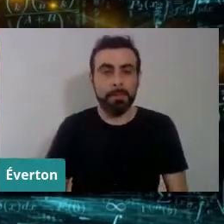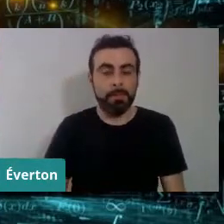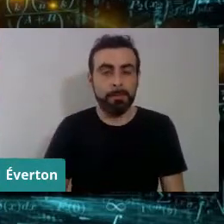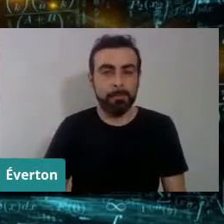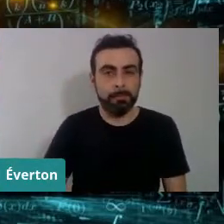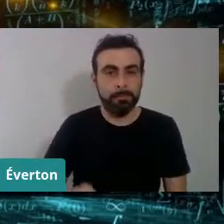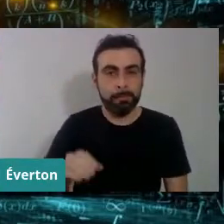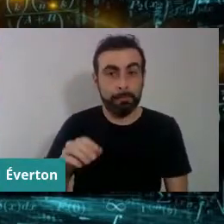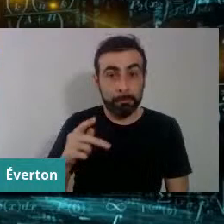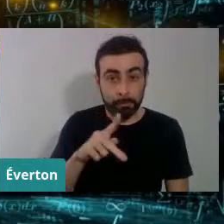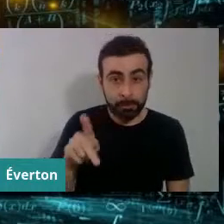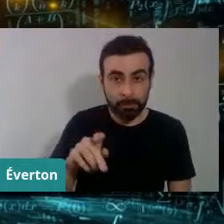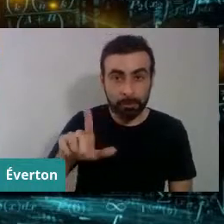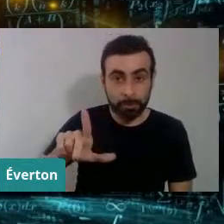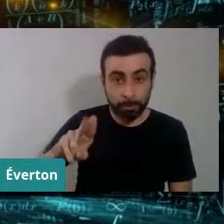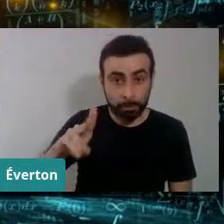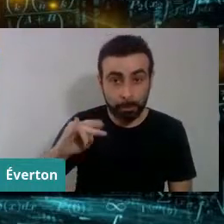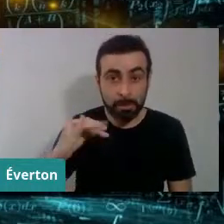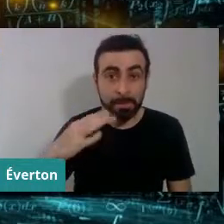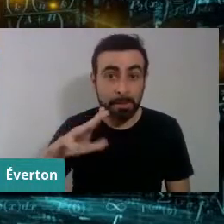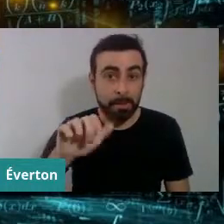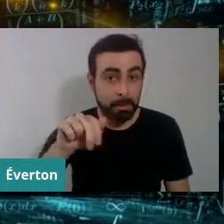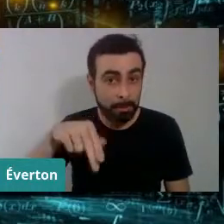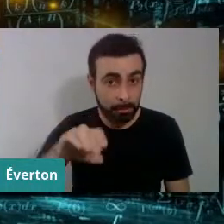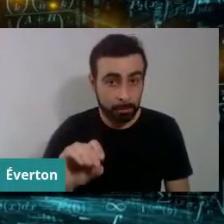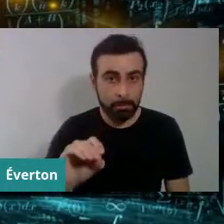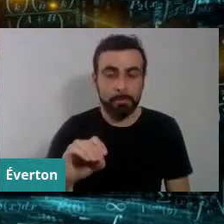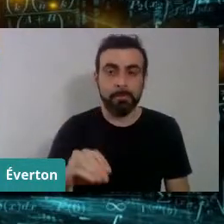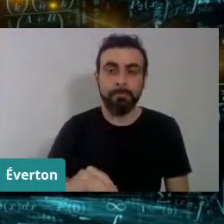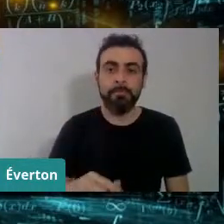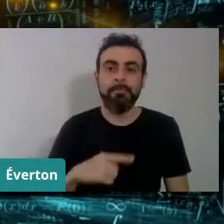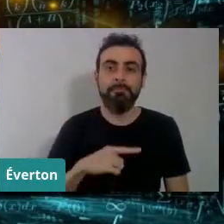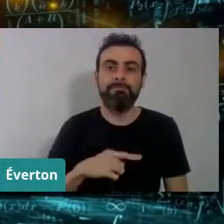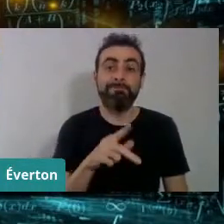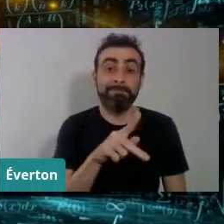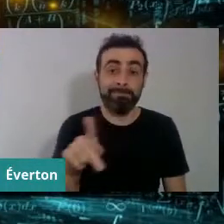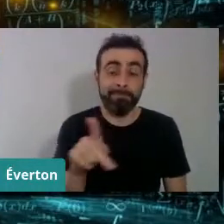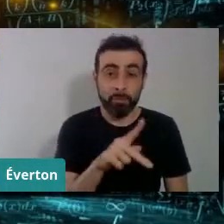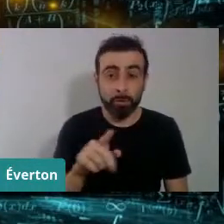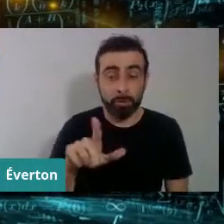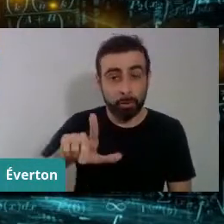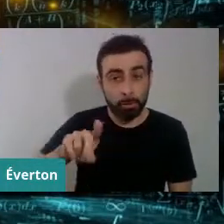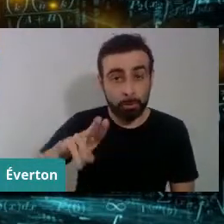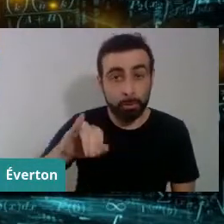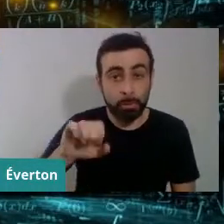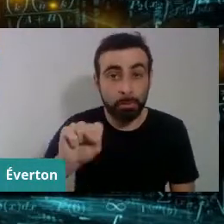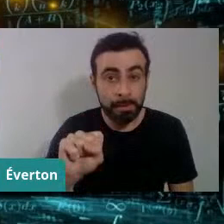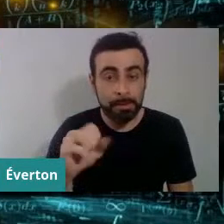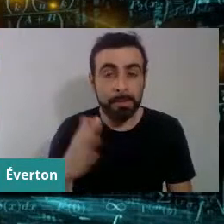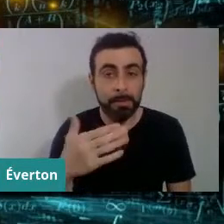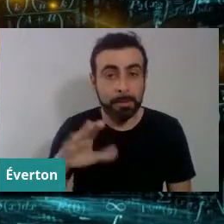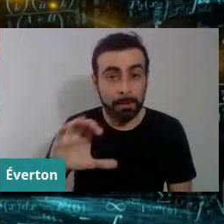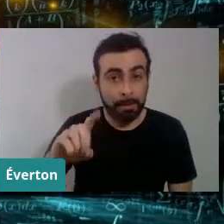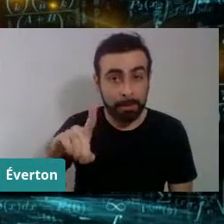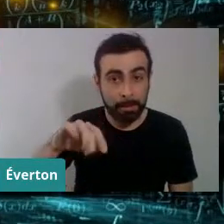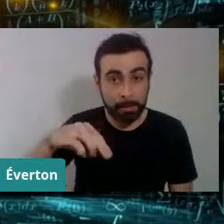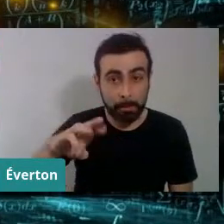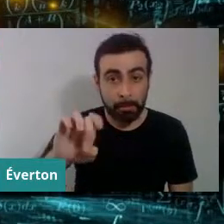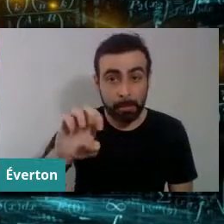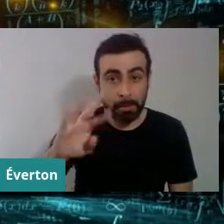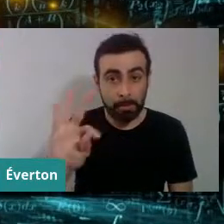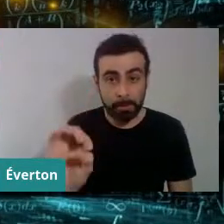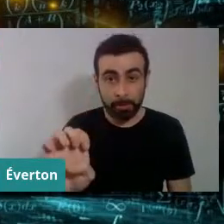Luciano Cornas, nosso professor Luiz Clemente Viana Franco, que continua conosco, nosso